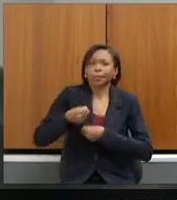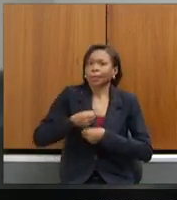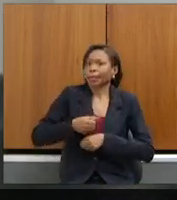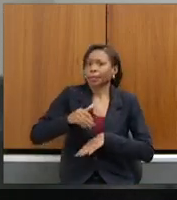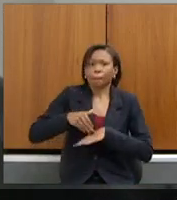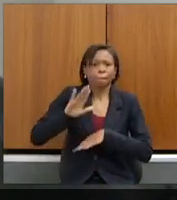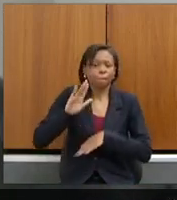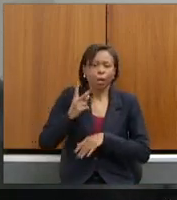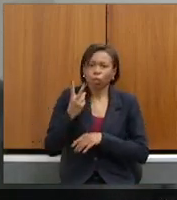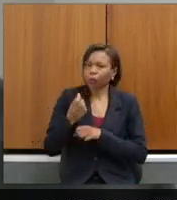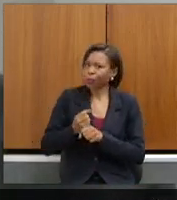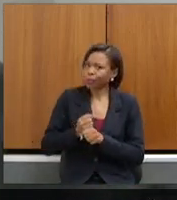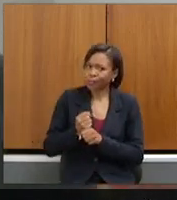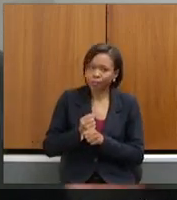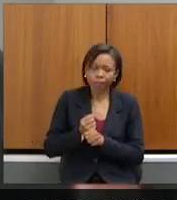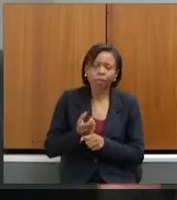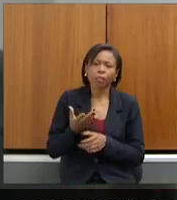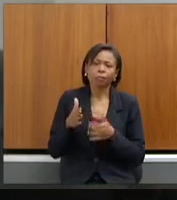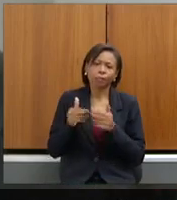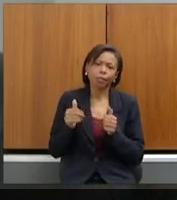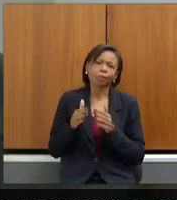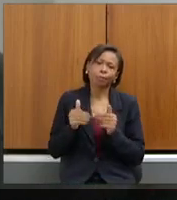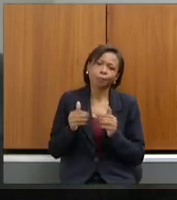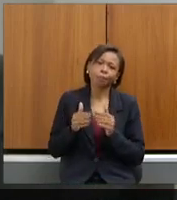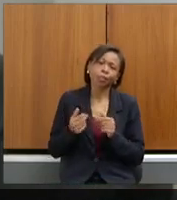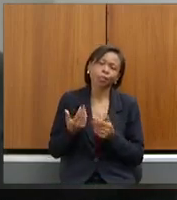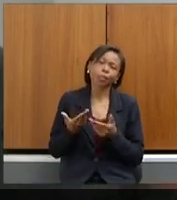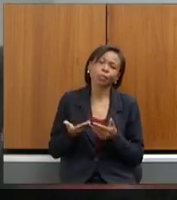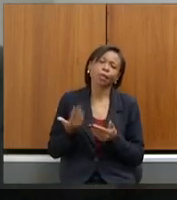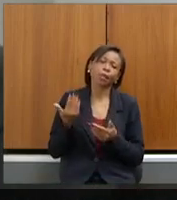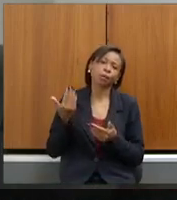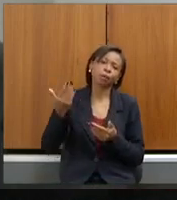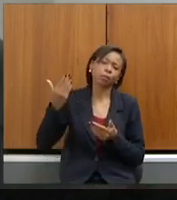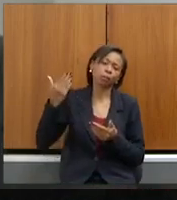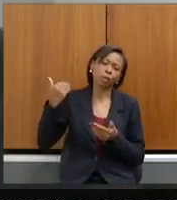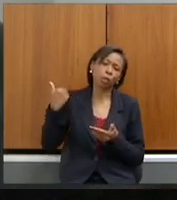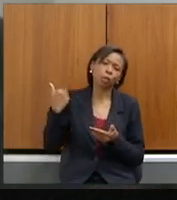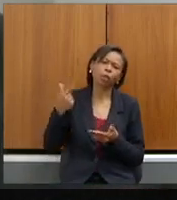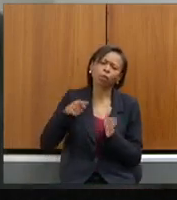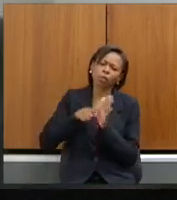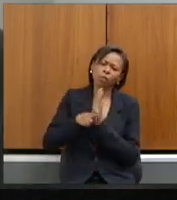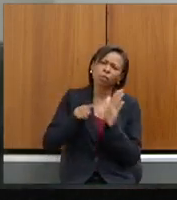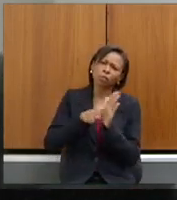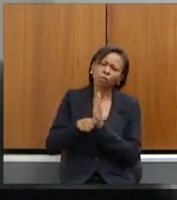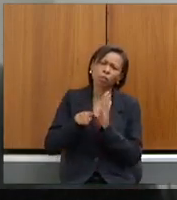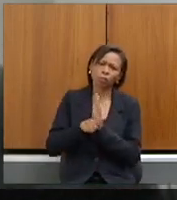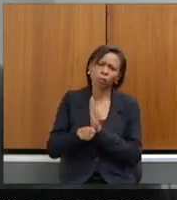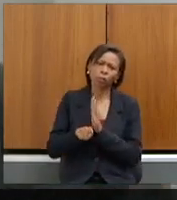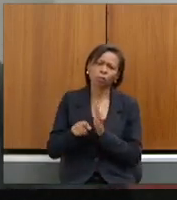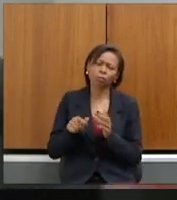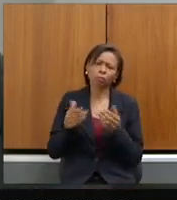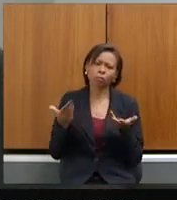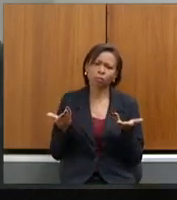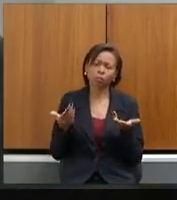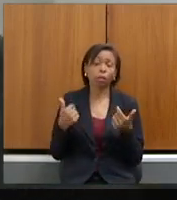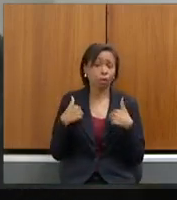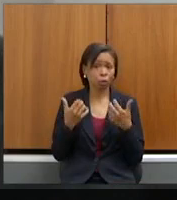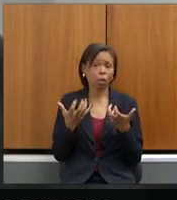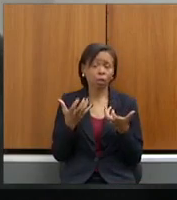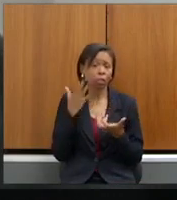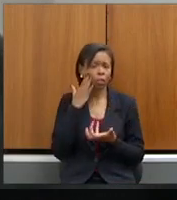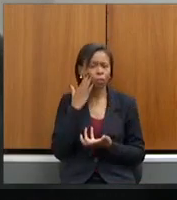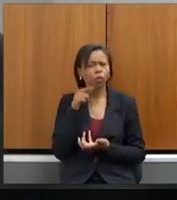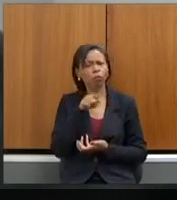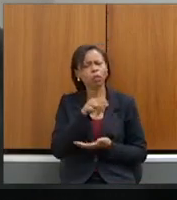é já desde o lixo né nós colocamos esse questionamento É eu gostaria de